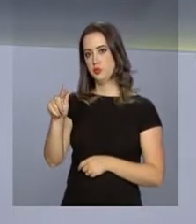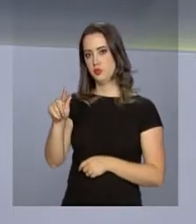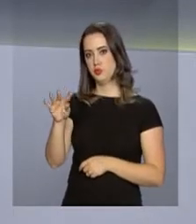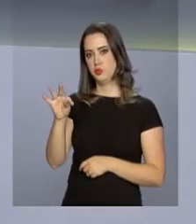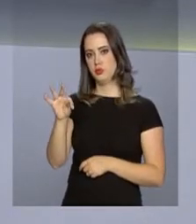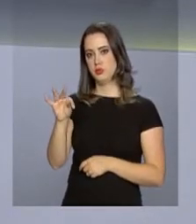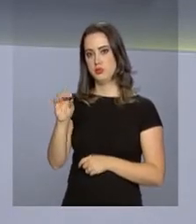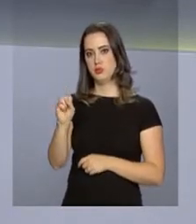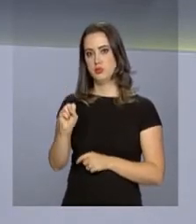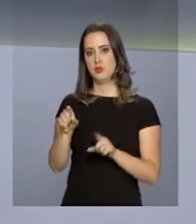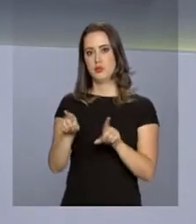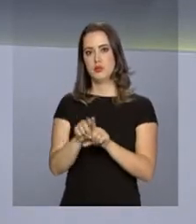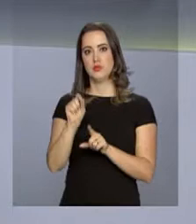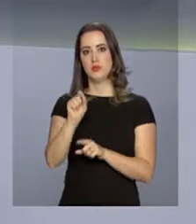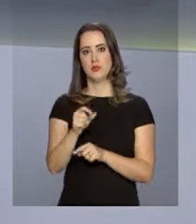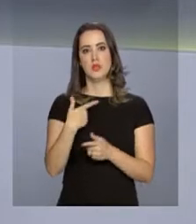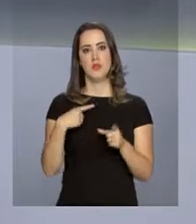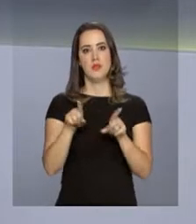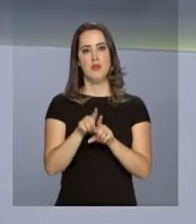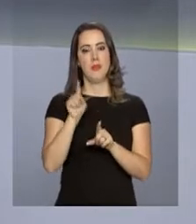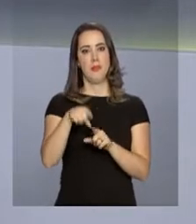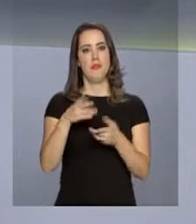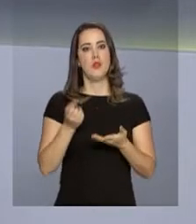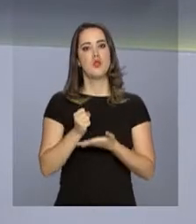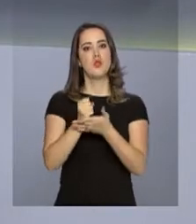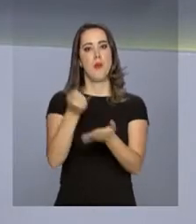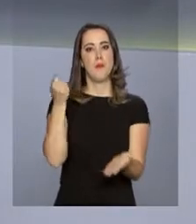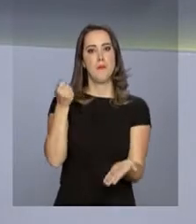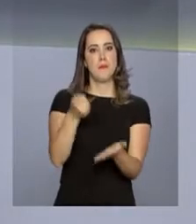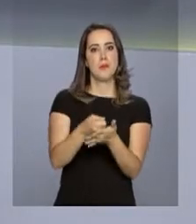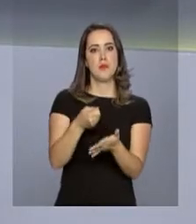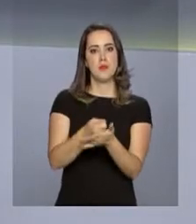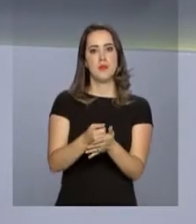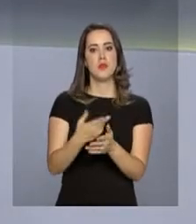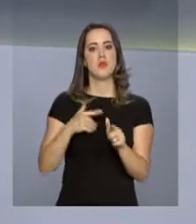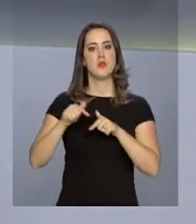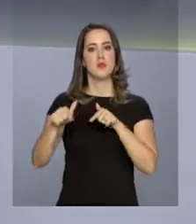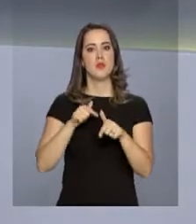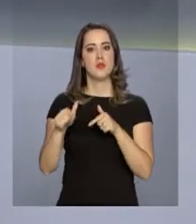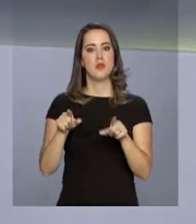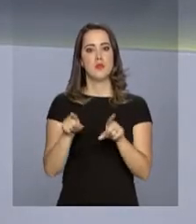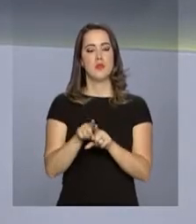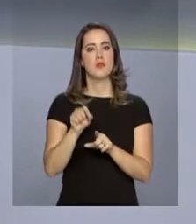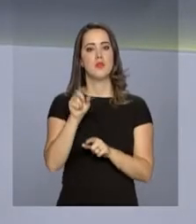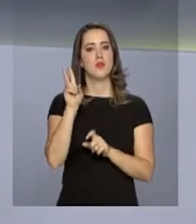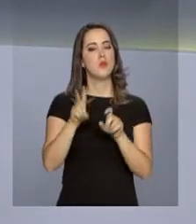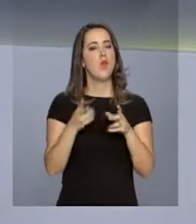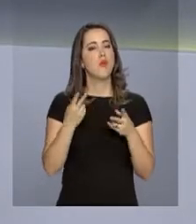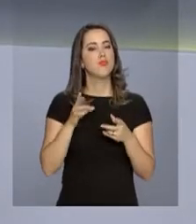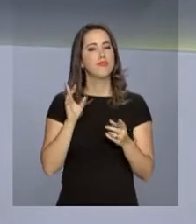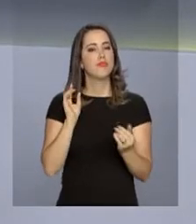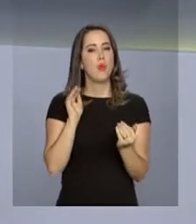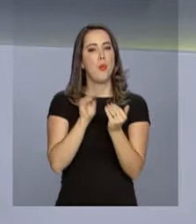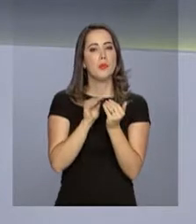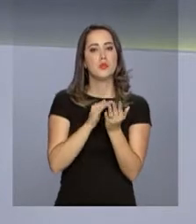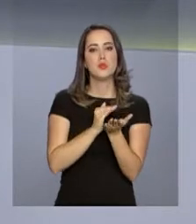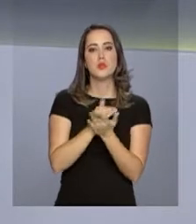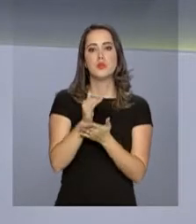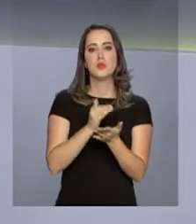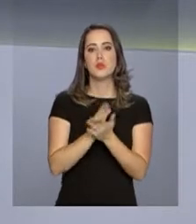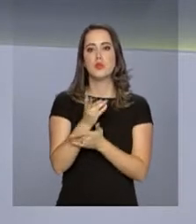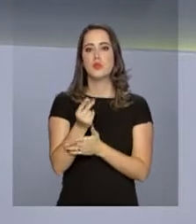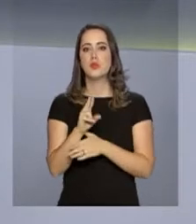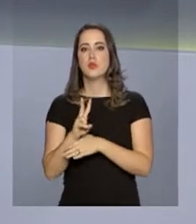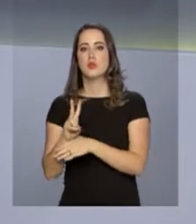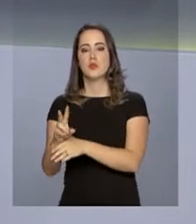do tempo de serviço já foi depositado nas contas dos trabalhadores a previsão inicial era de que o crédito